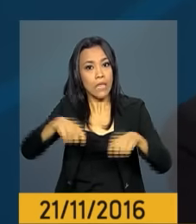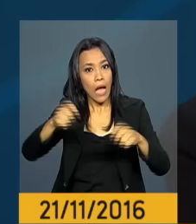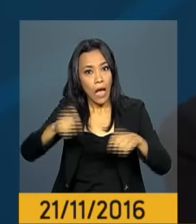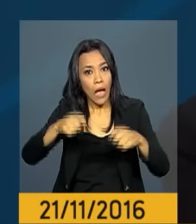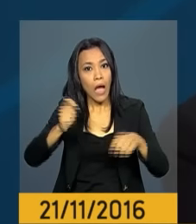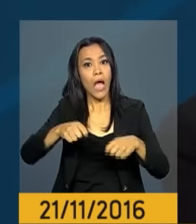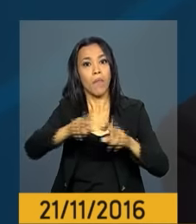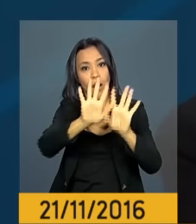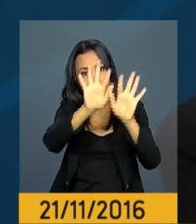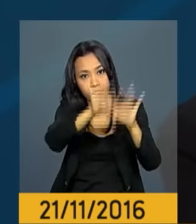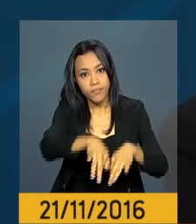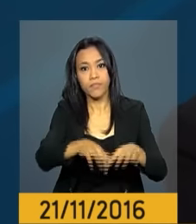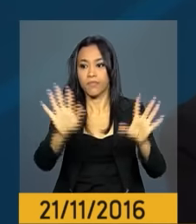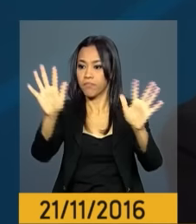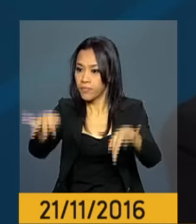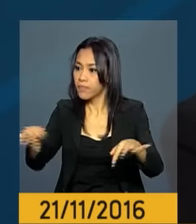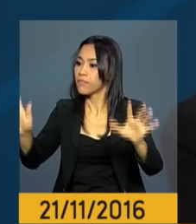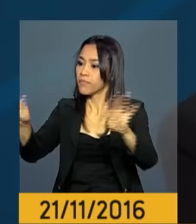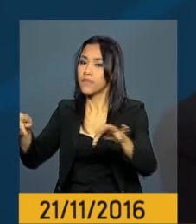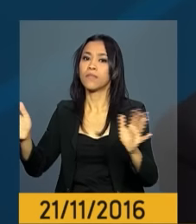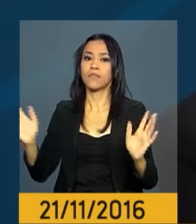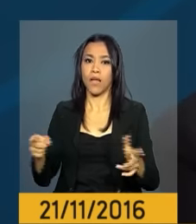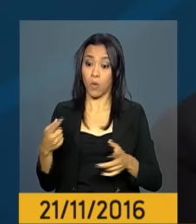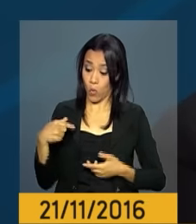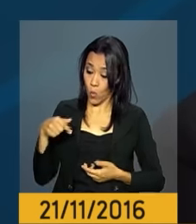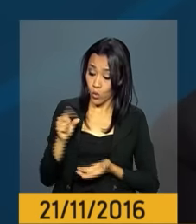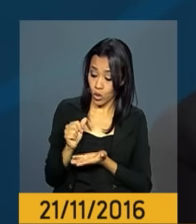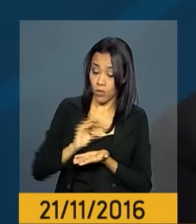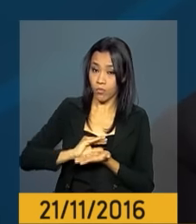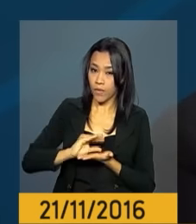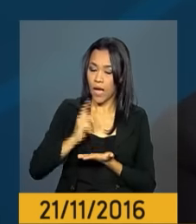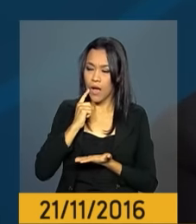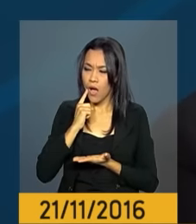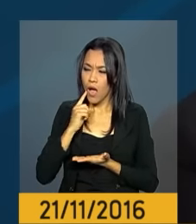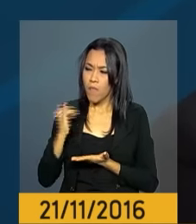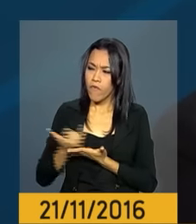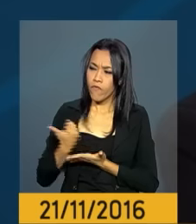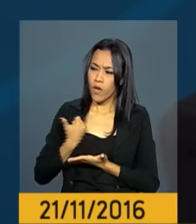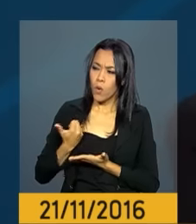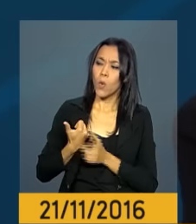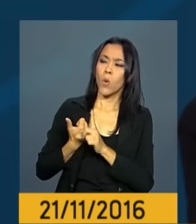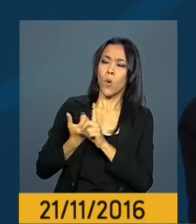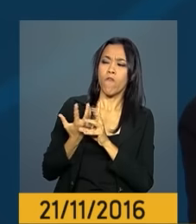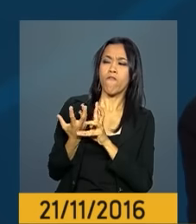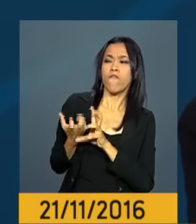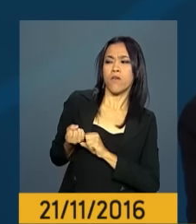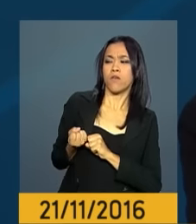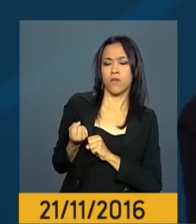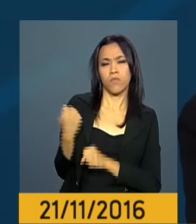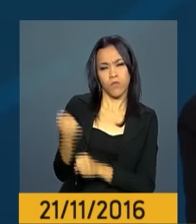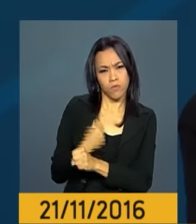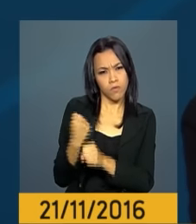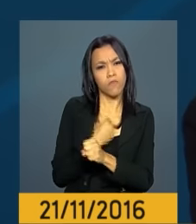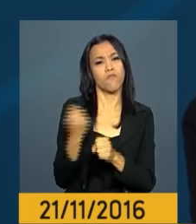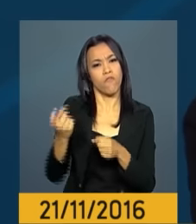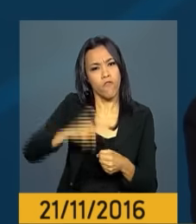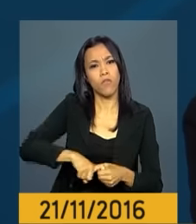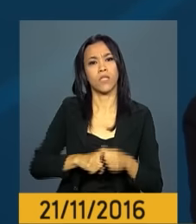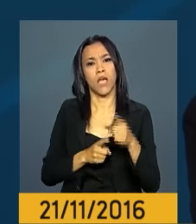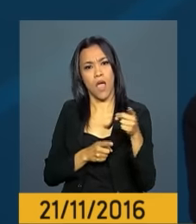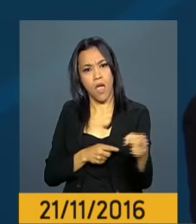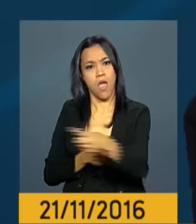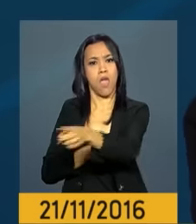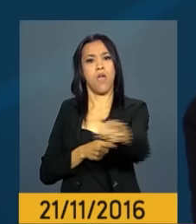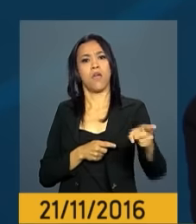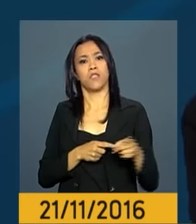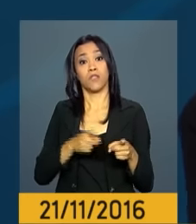fez um levantamento, me trouxe. Vamos retomar paulatinamente estas obras paralisadas,